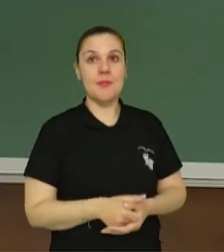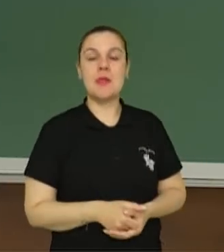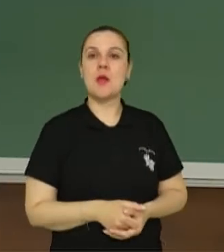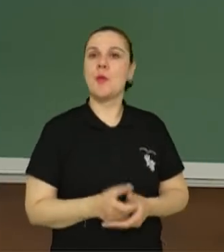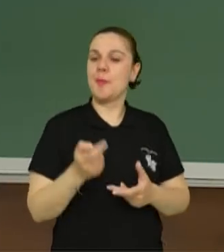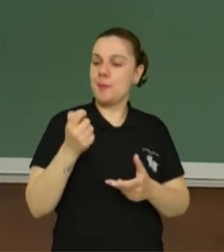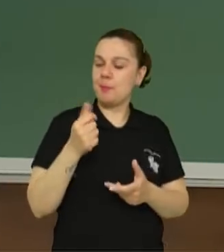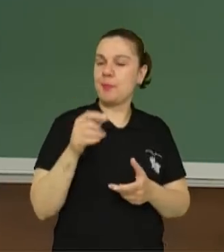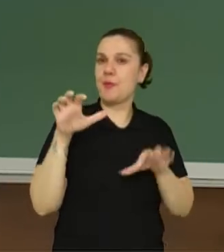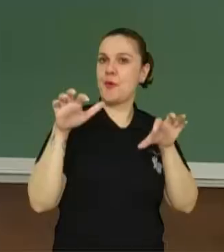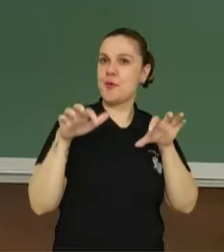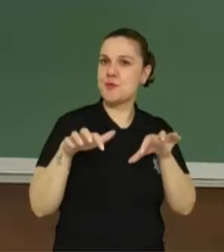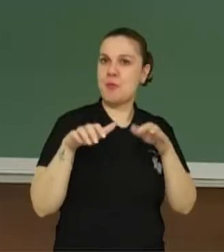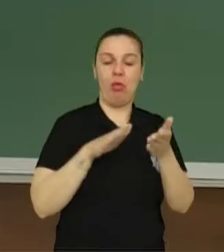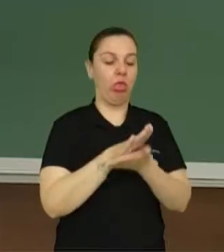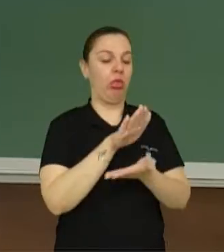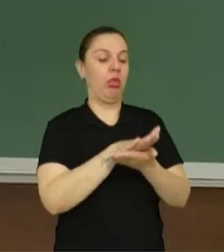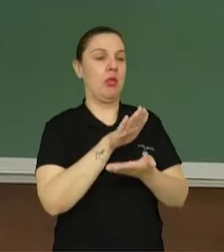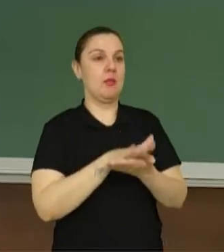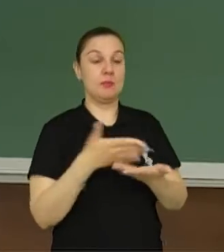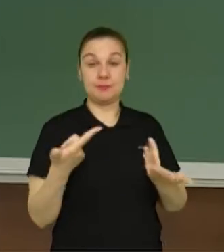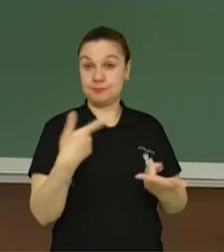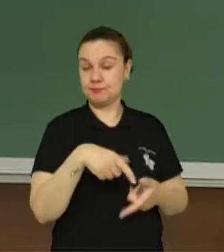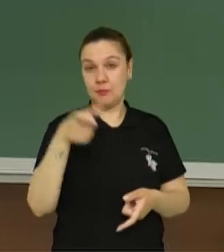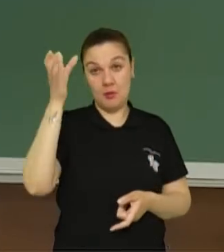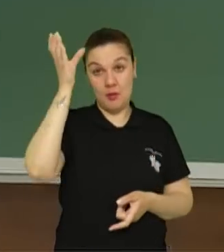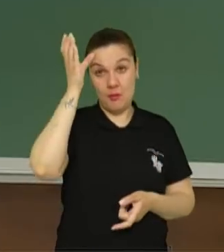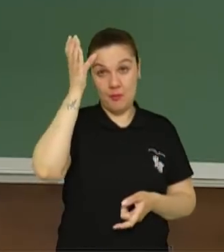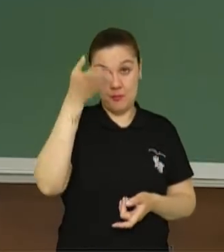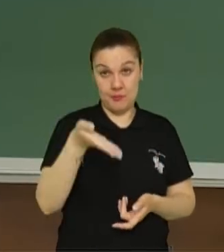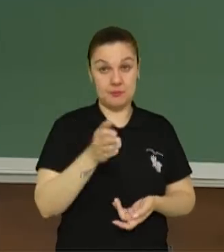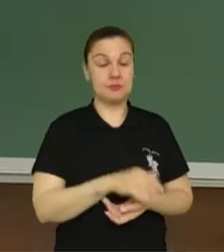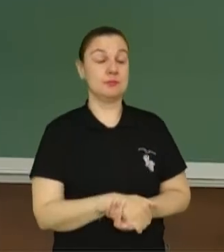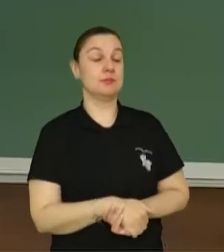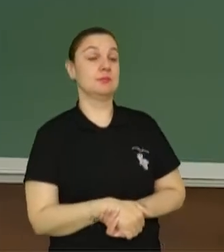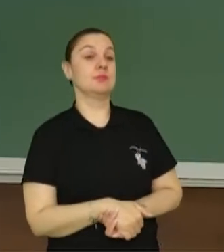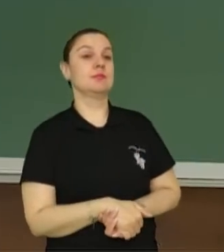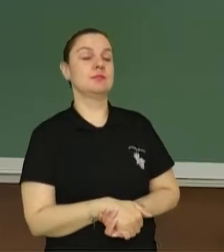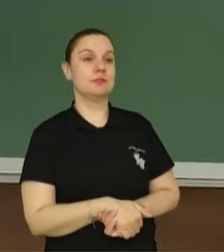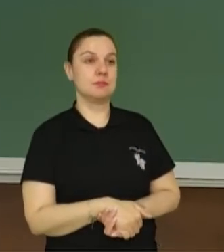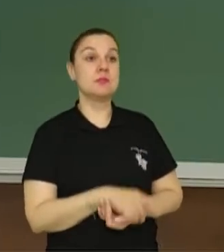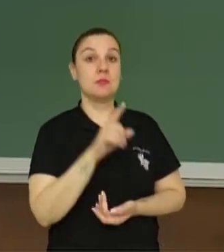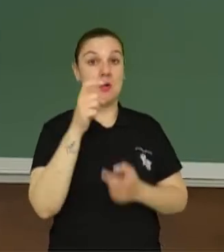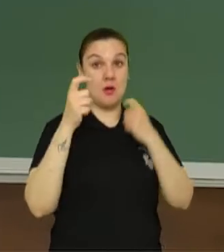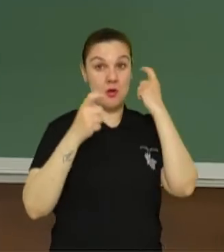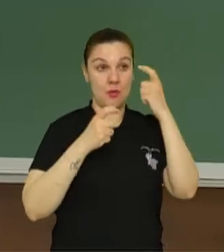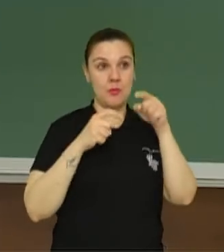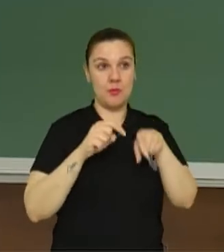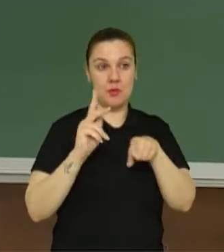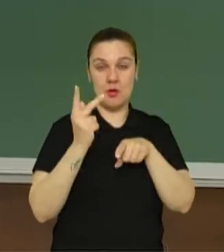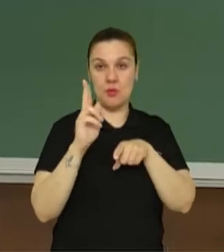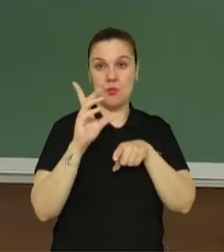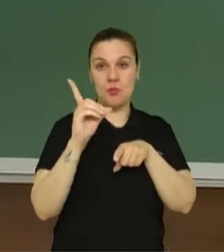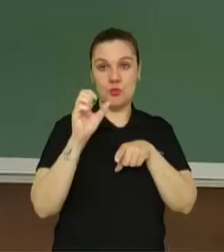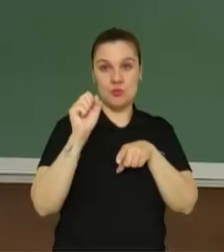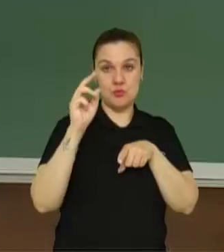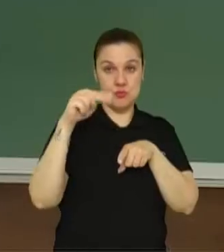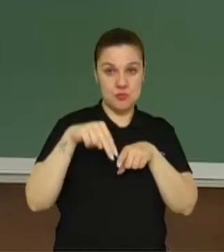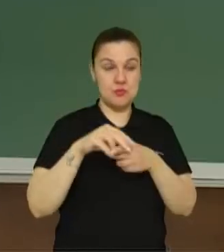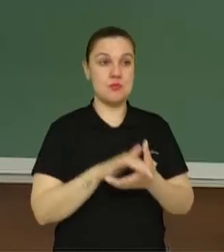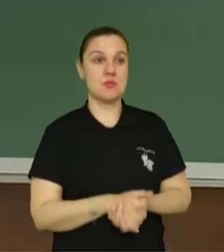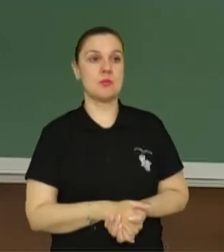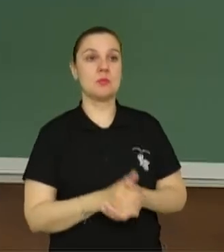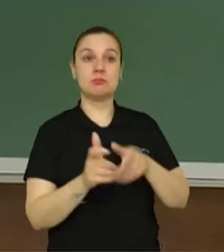pouca chuva e o consumo aí devido ao calor aumentando, né? Então é uma preocupação aqui do Hudson José, o